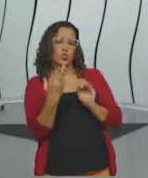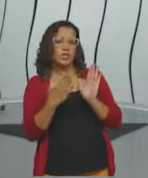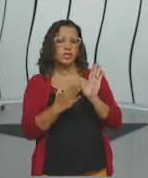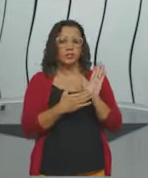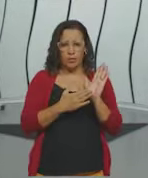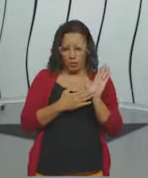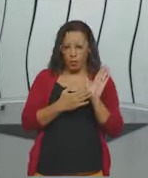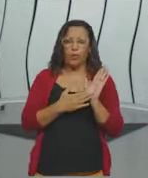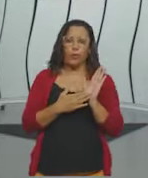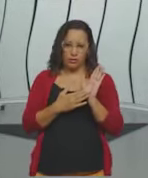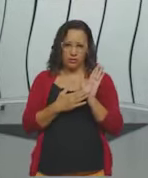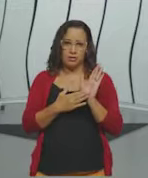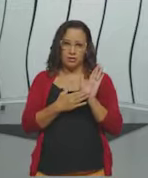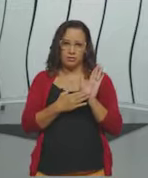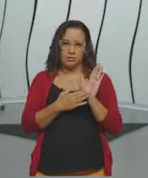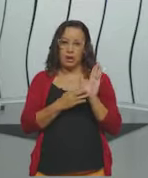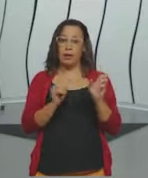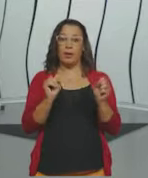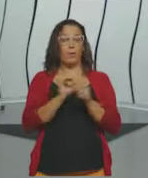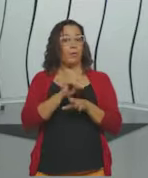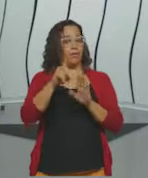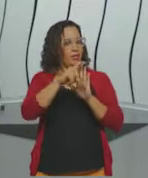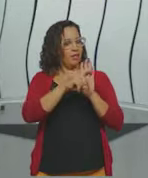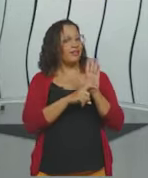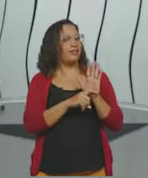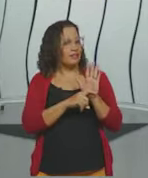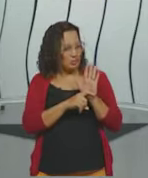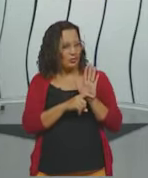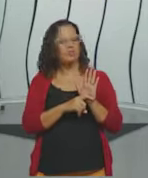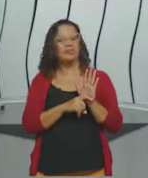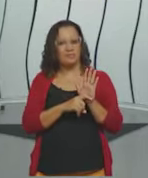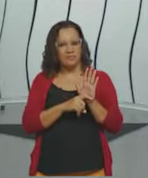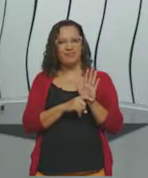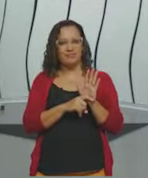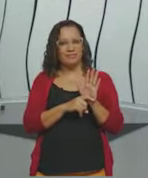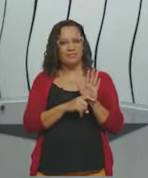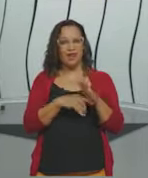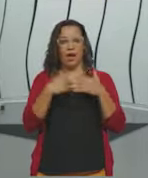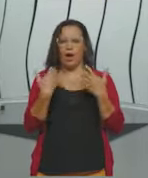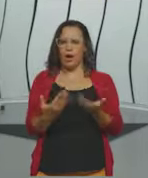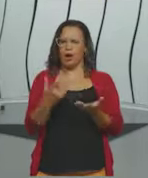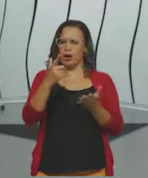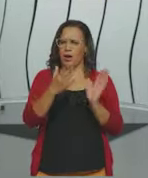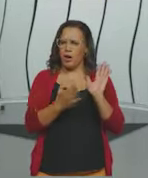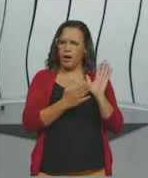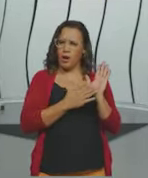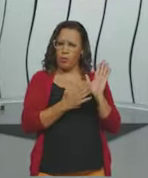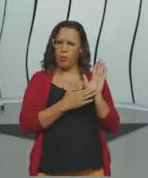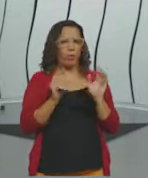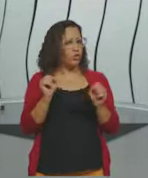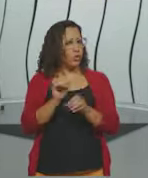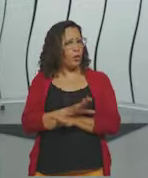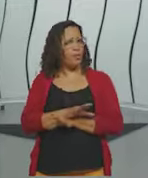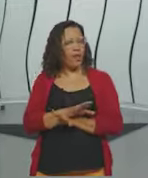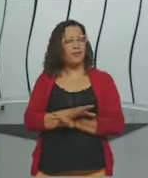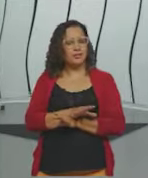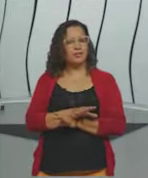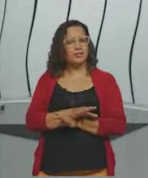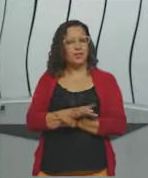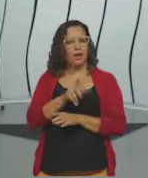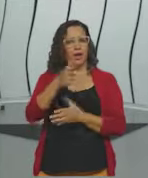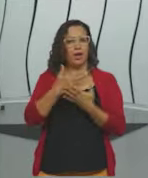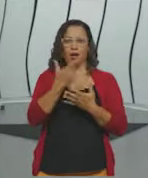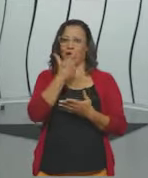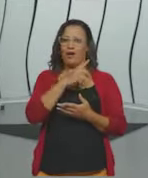propostas que vai fechar o seu texto bem fechado e que as propostas estejam completas. Isso vai garantir os seus